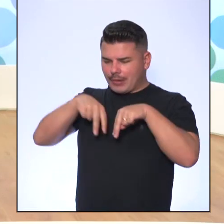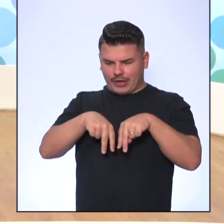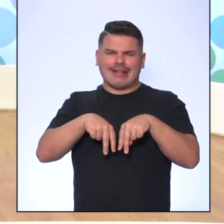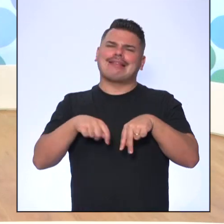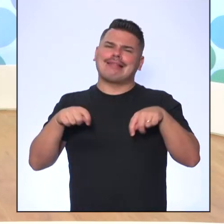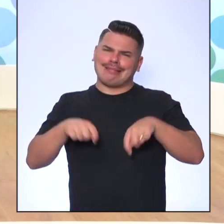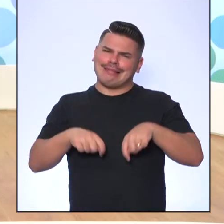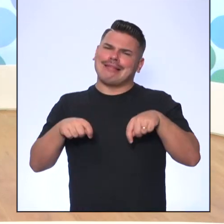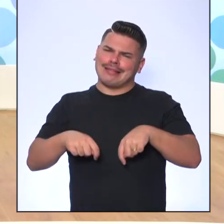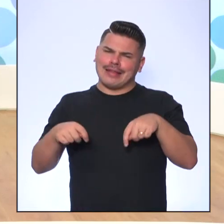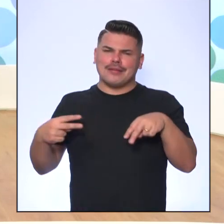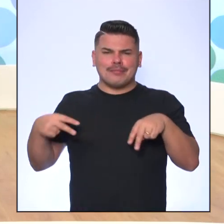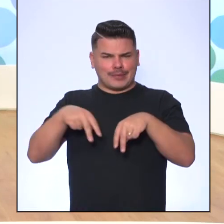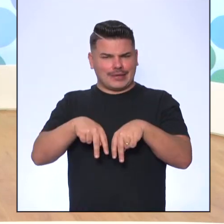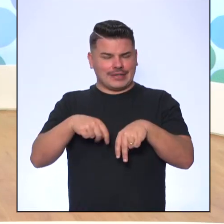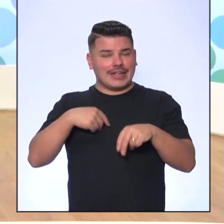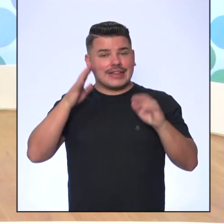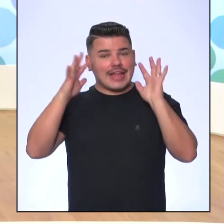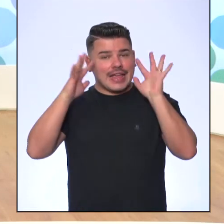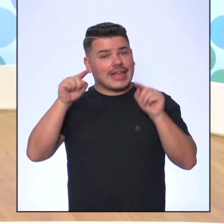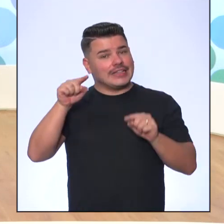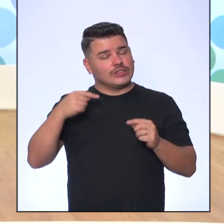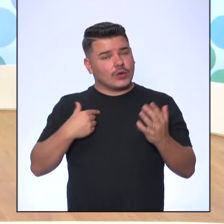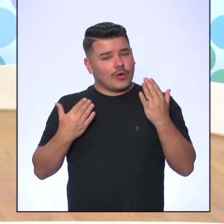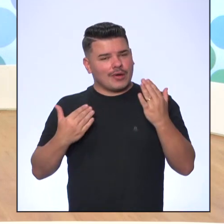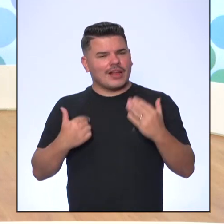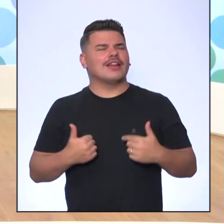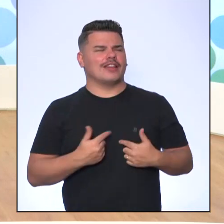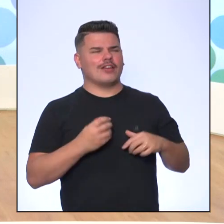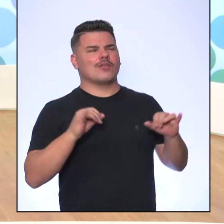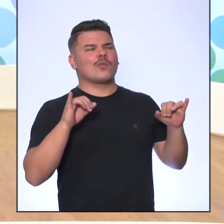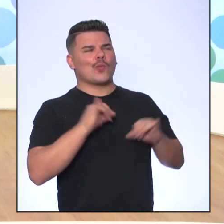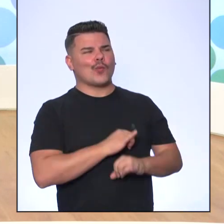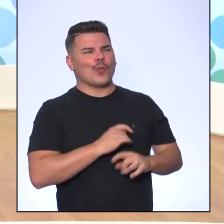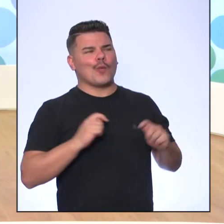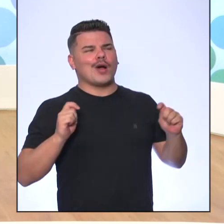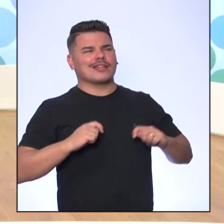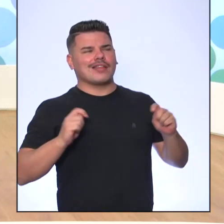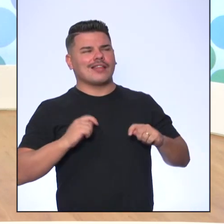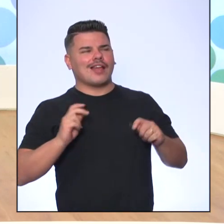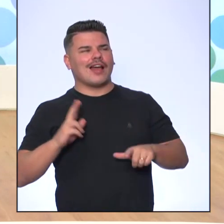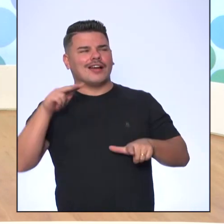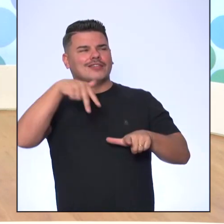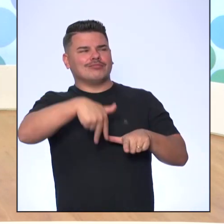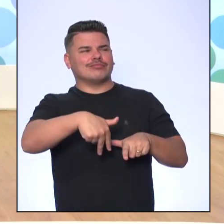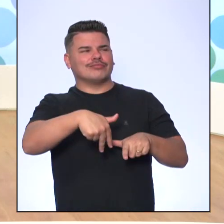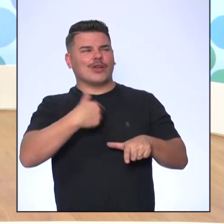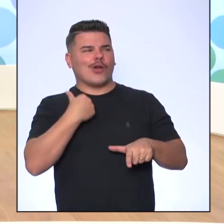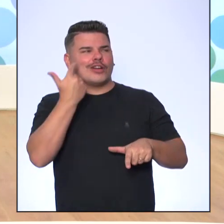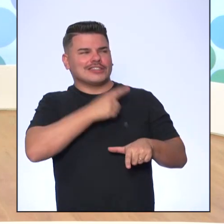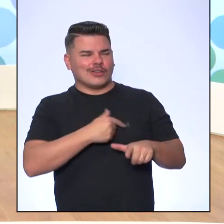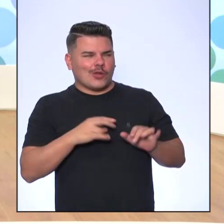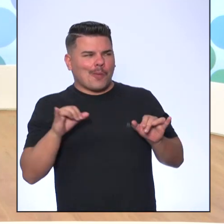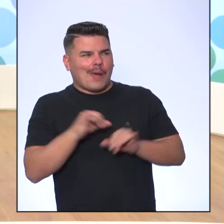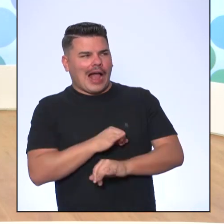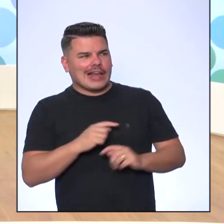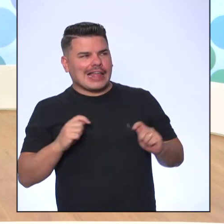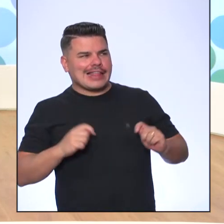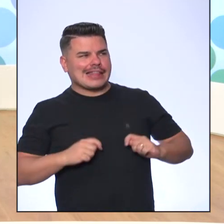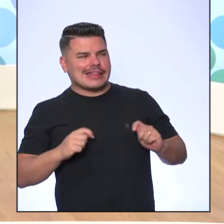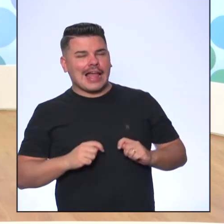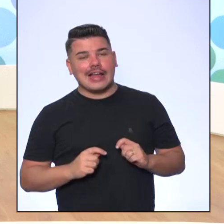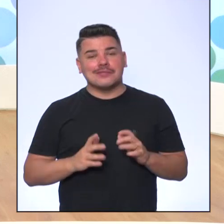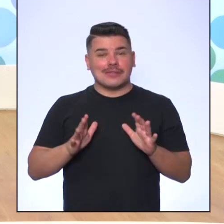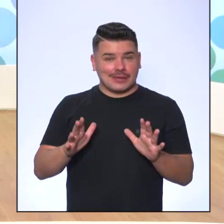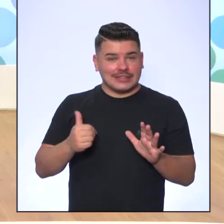né? Então, essa é a ideia, né, Isaac? Eu tô magrinho ainda, eu caibo. Só que nós temos uma definição para